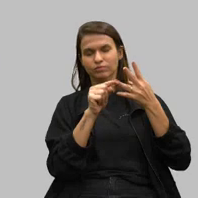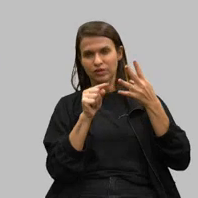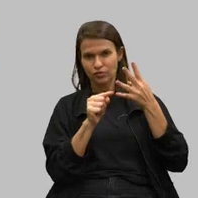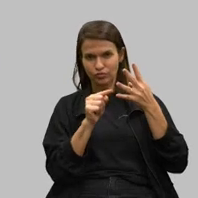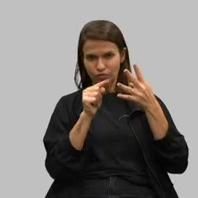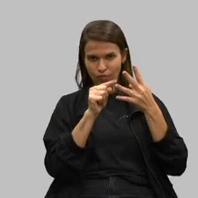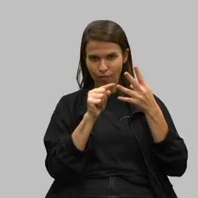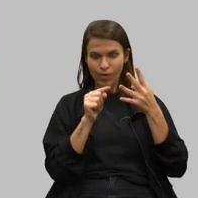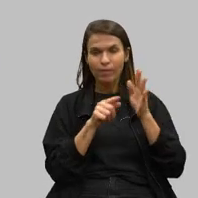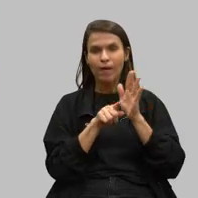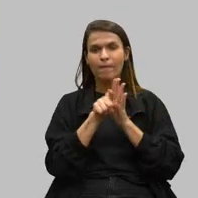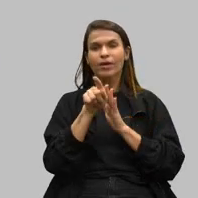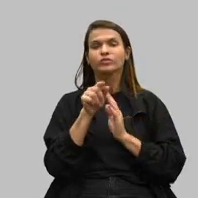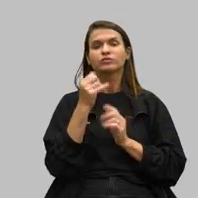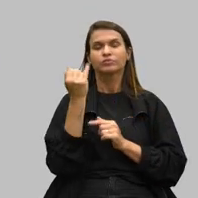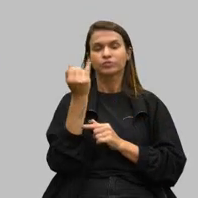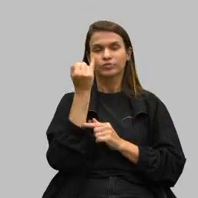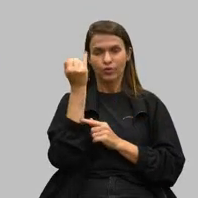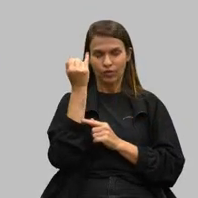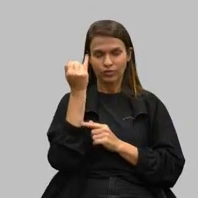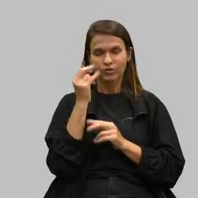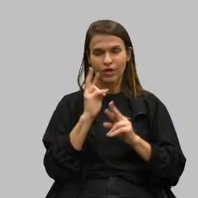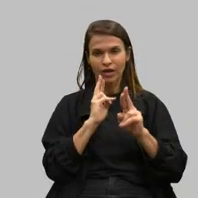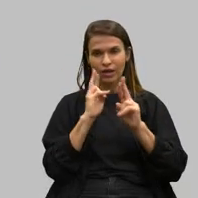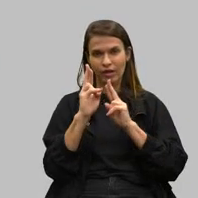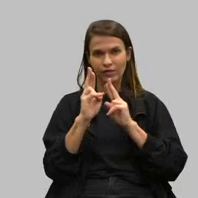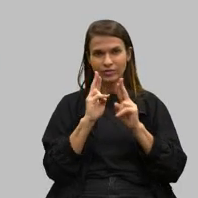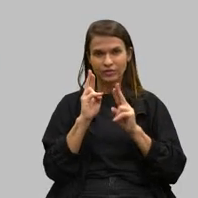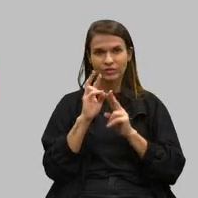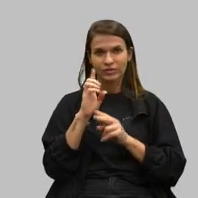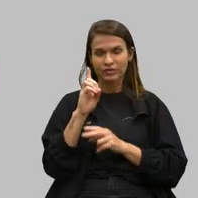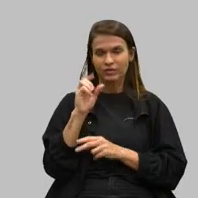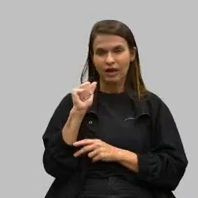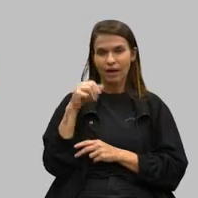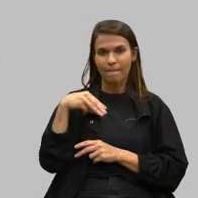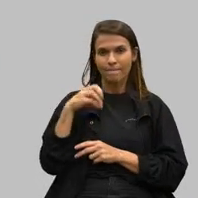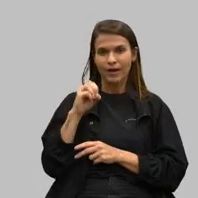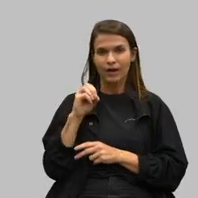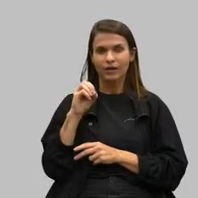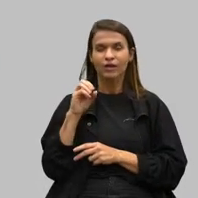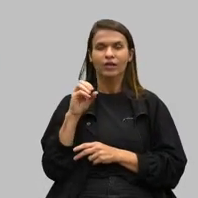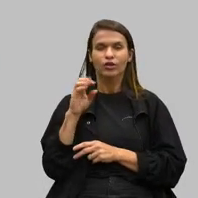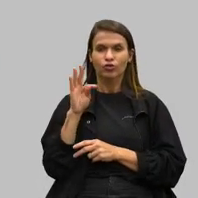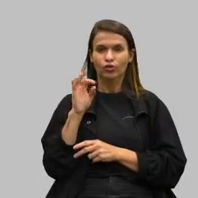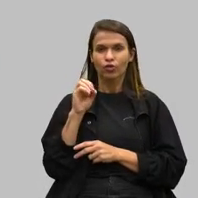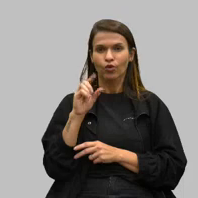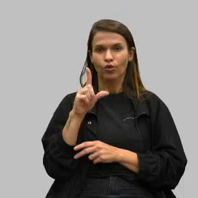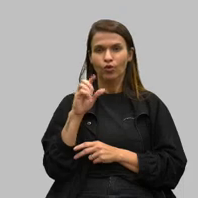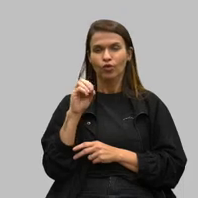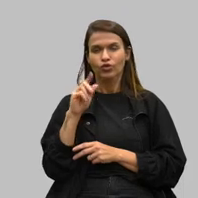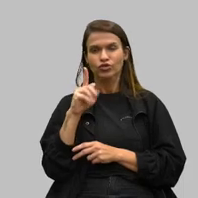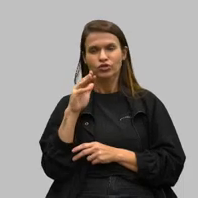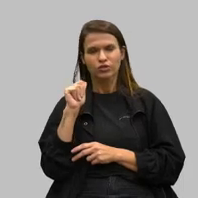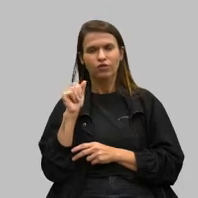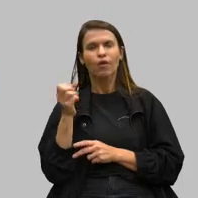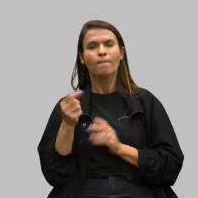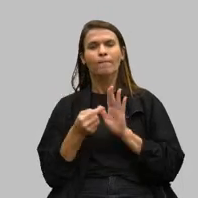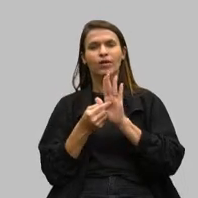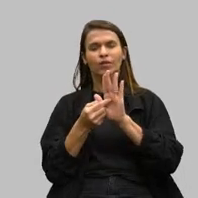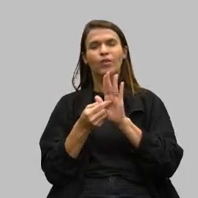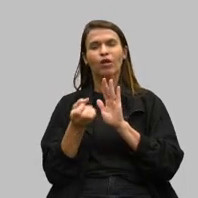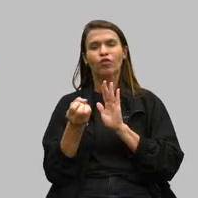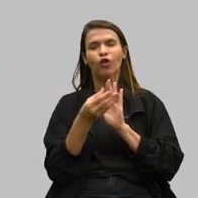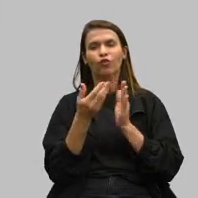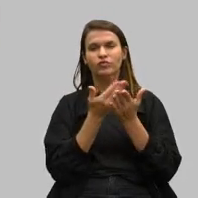Uma pergunta importante, em relação à neonatologia, foi apresentado pelo Acesso um novo estudo de